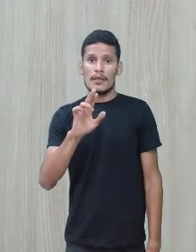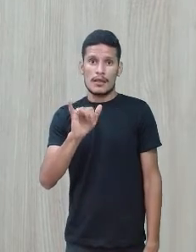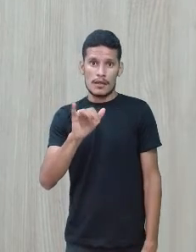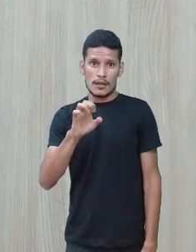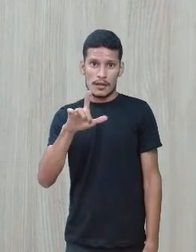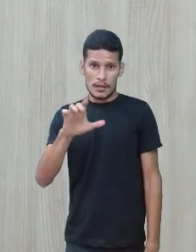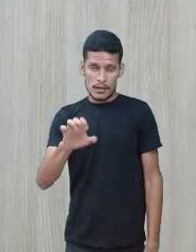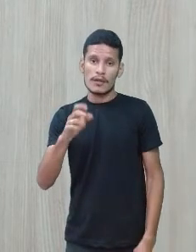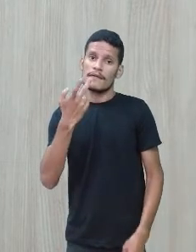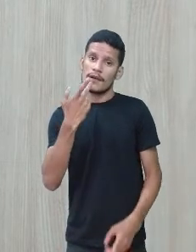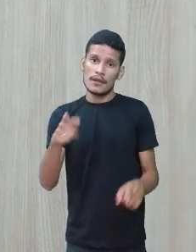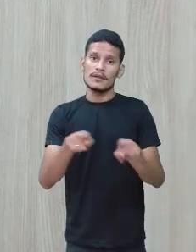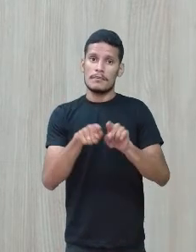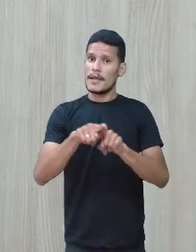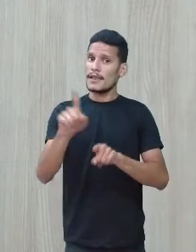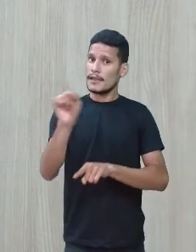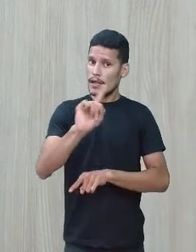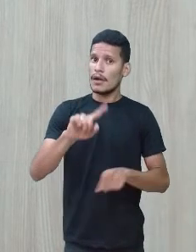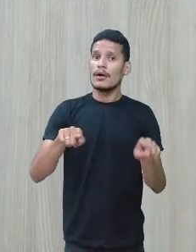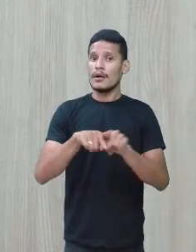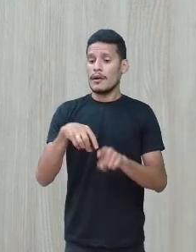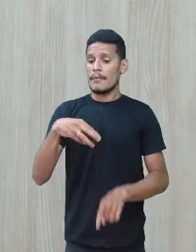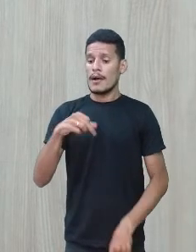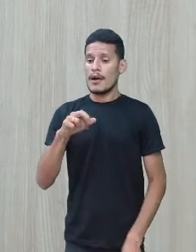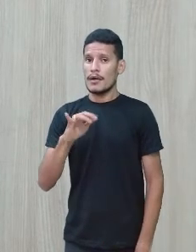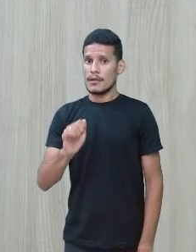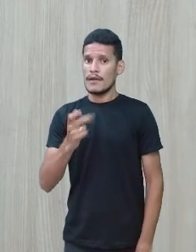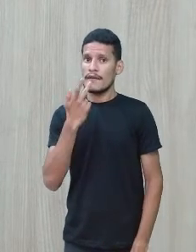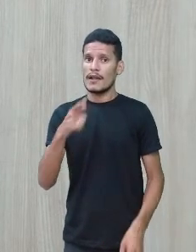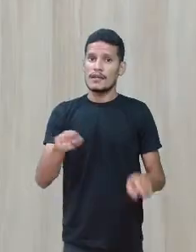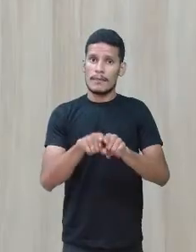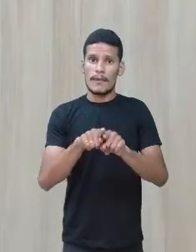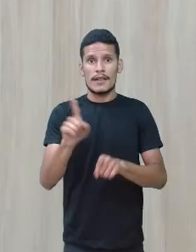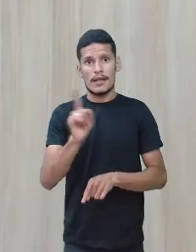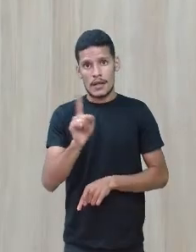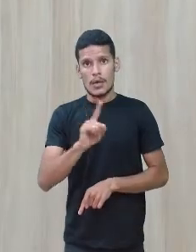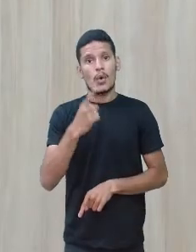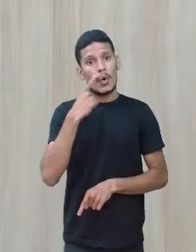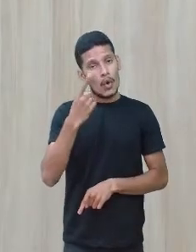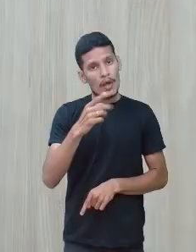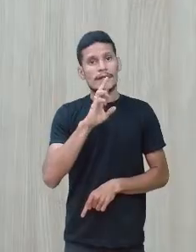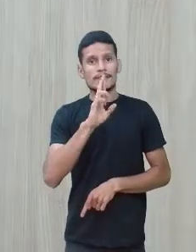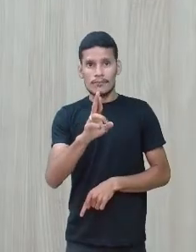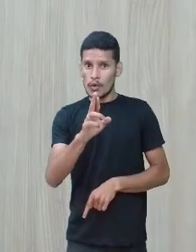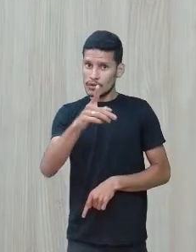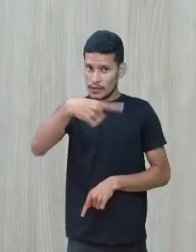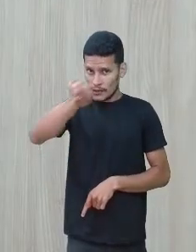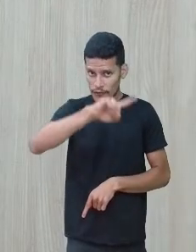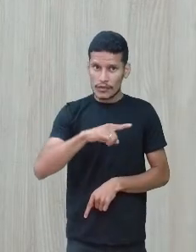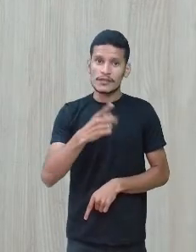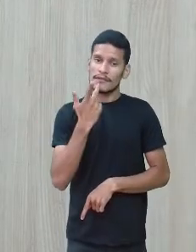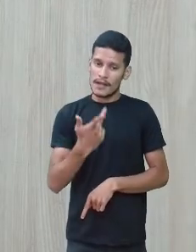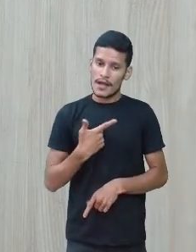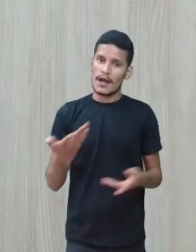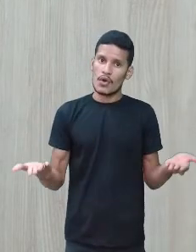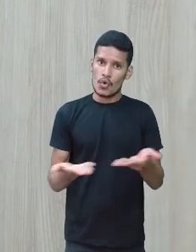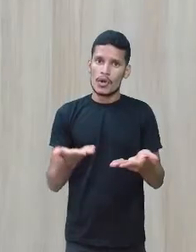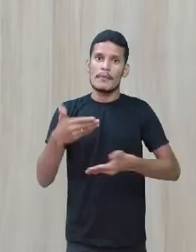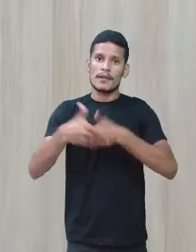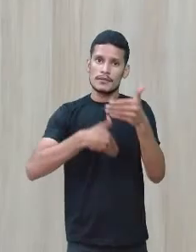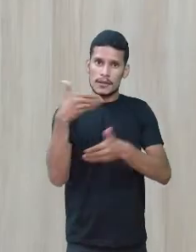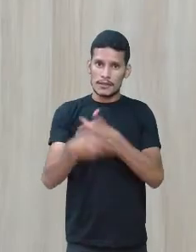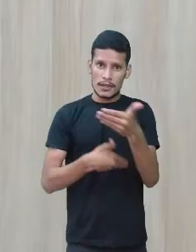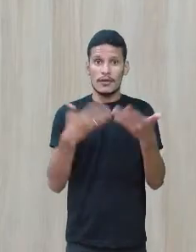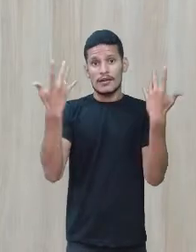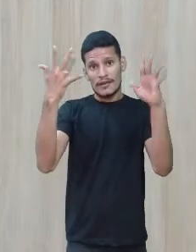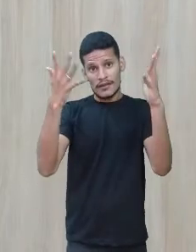está dizendo que não, viu? Olha na resposta aí. que não conseguem. Obrigada aí a vocês pela participação.